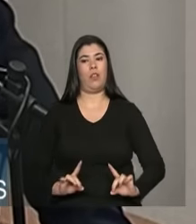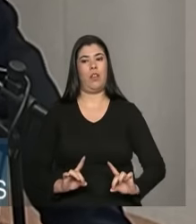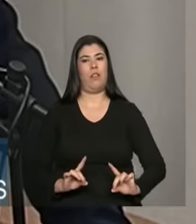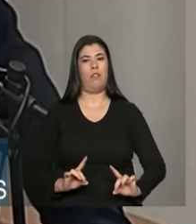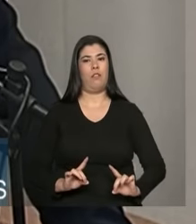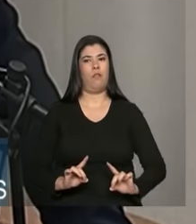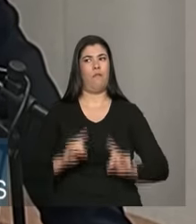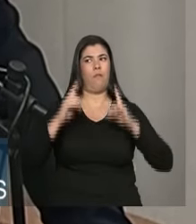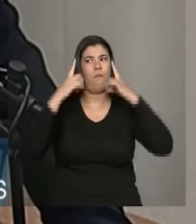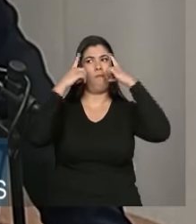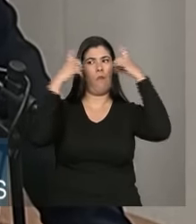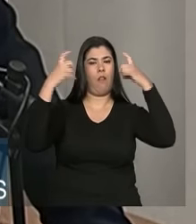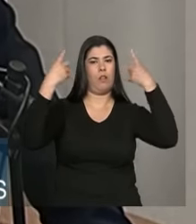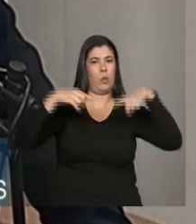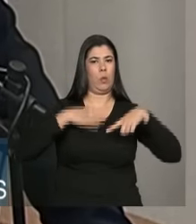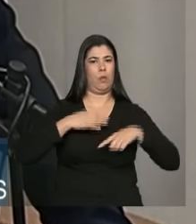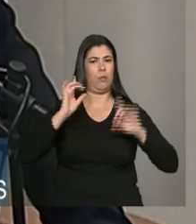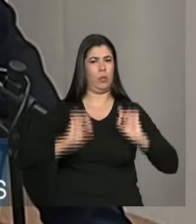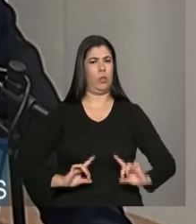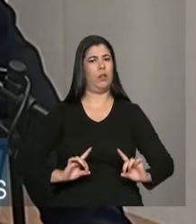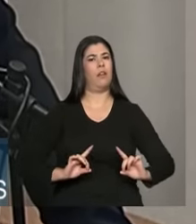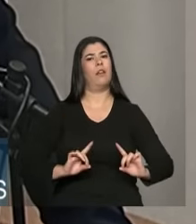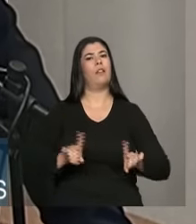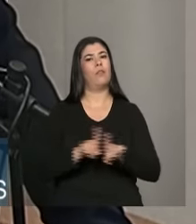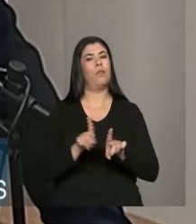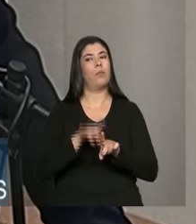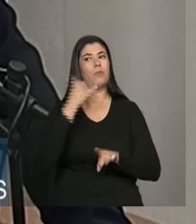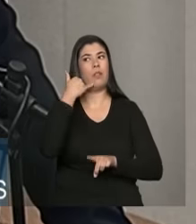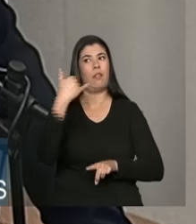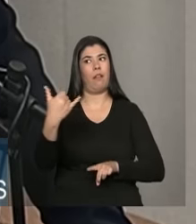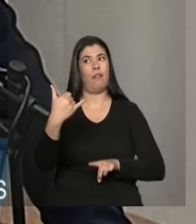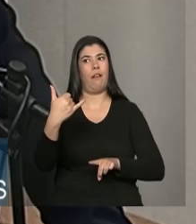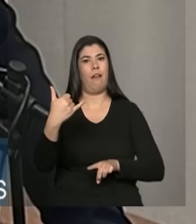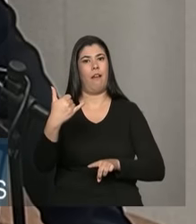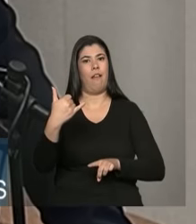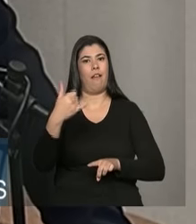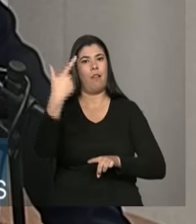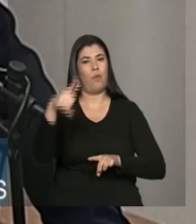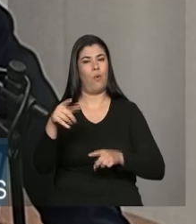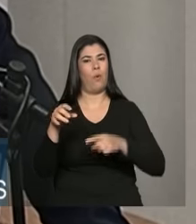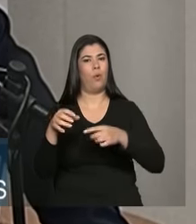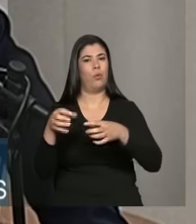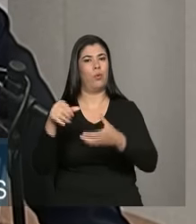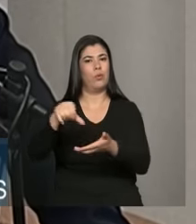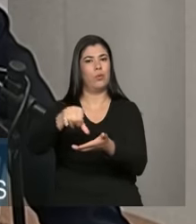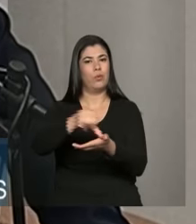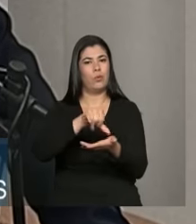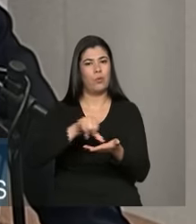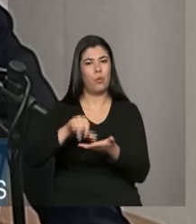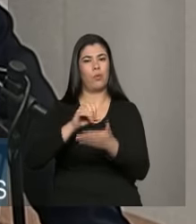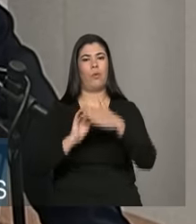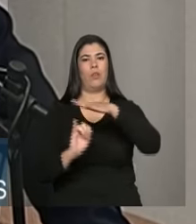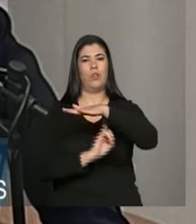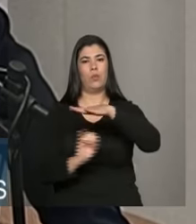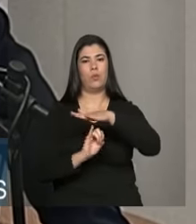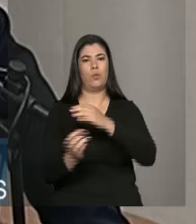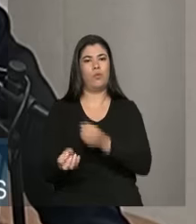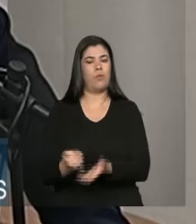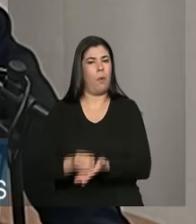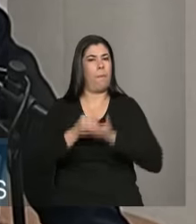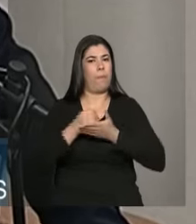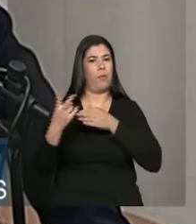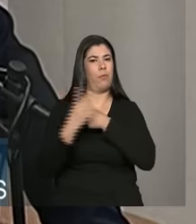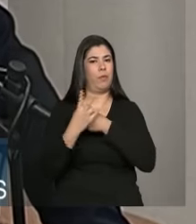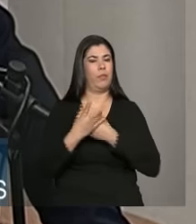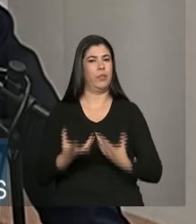questões eu acho que são questões que o nosso país vem vem eh vem vem trabalhando eh para par